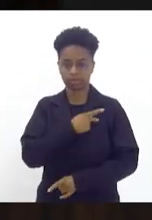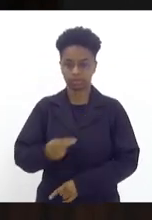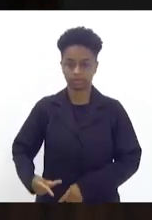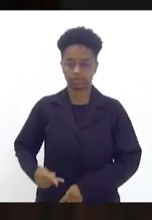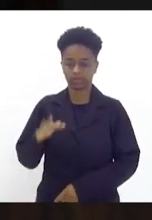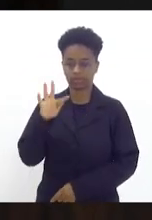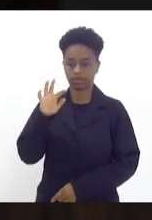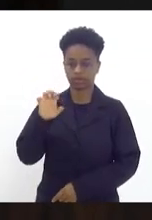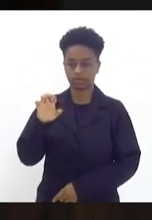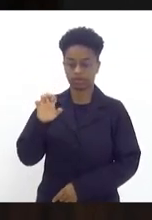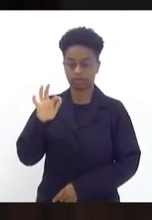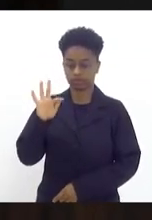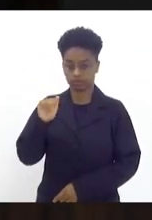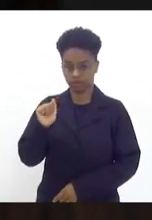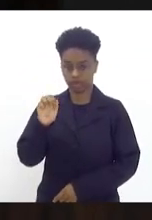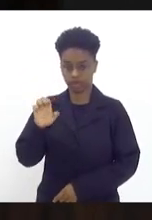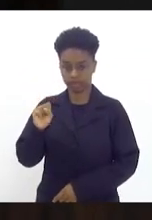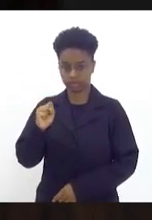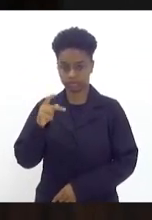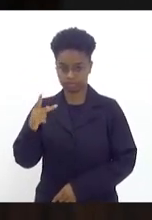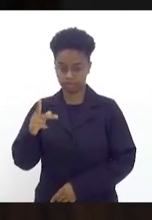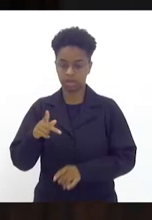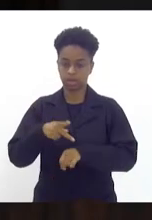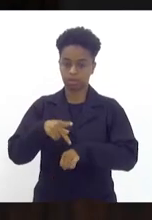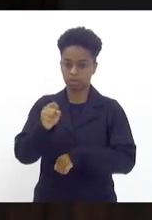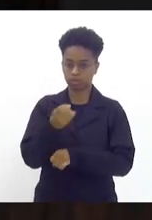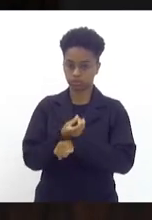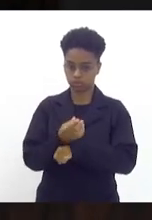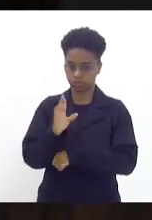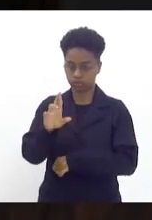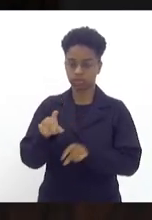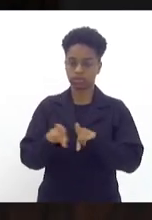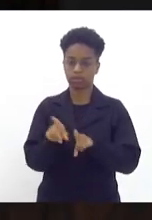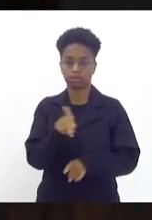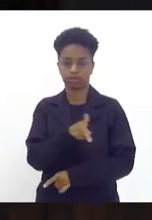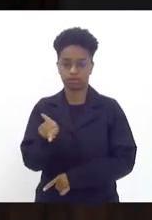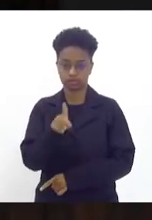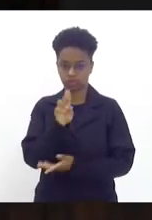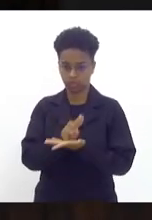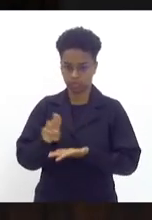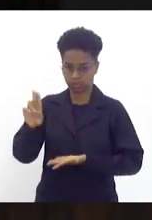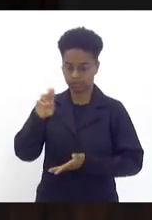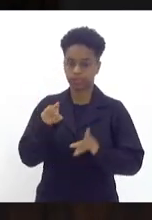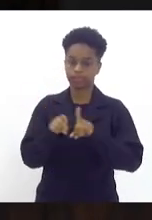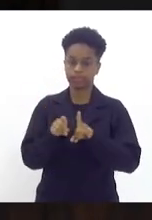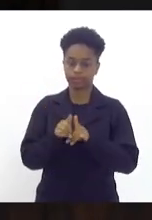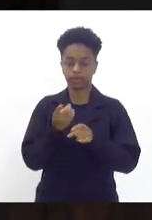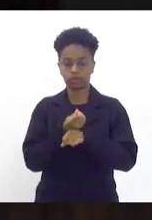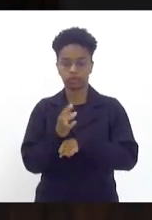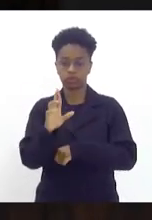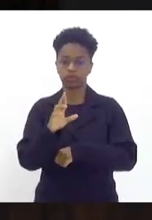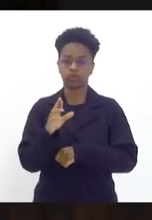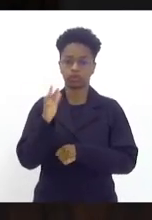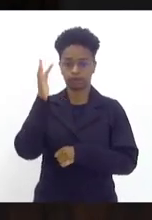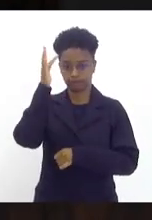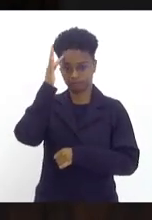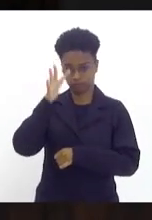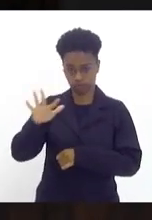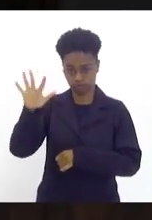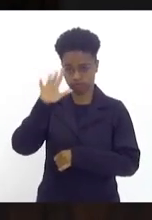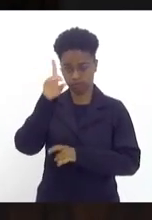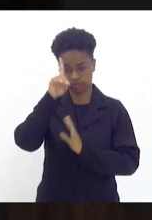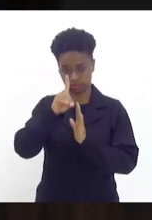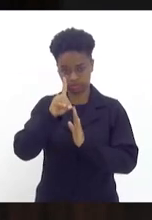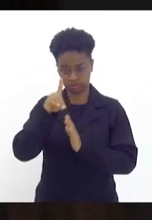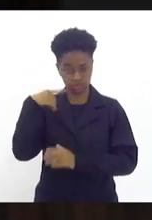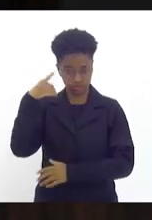FAESP, pós-doutoranda e professora da Universidade Mackenzie, doutora em Filosofia do Direito, bacharel em